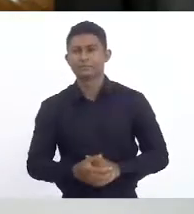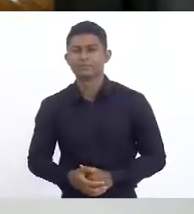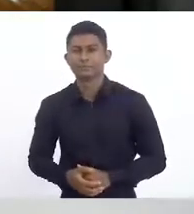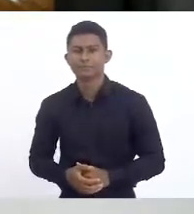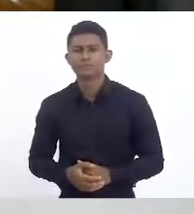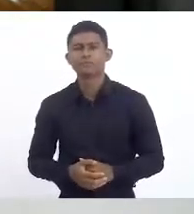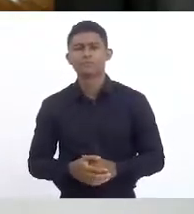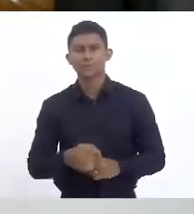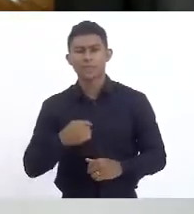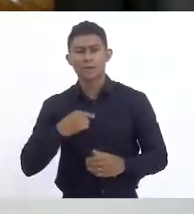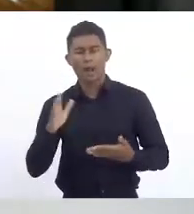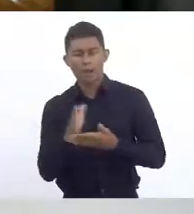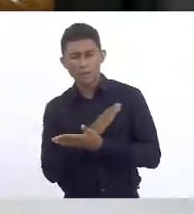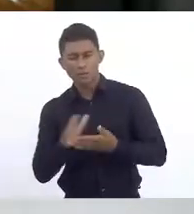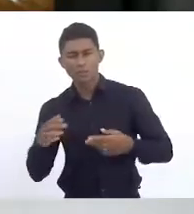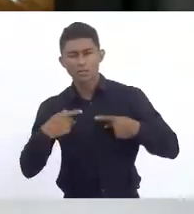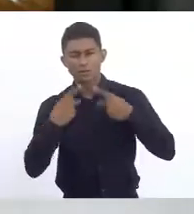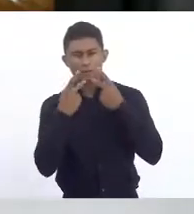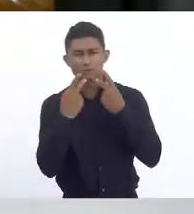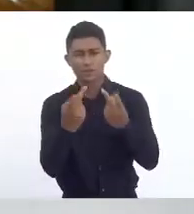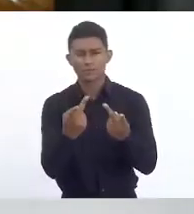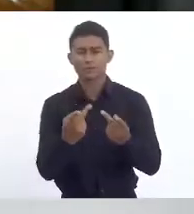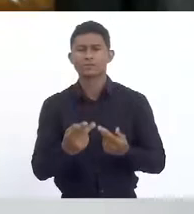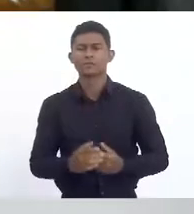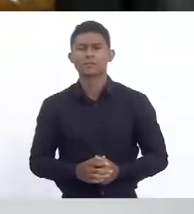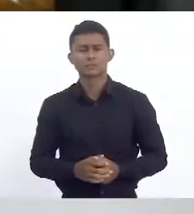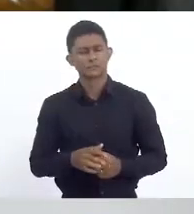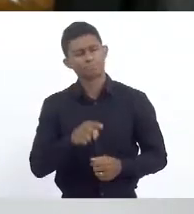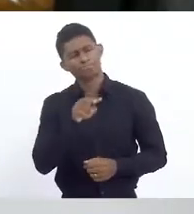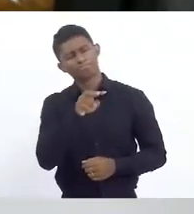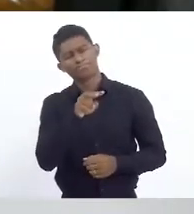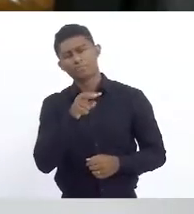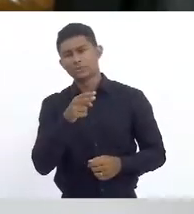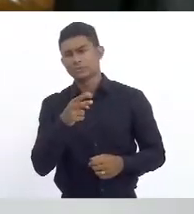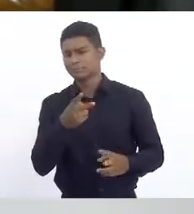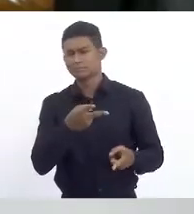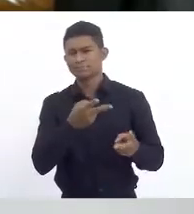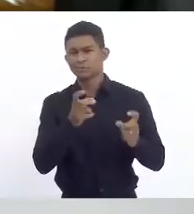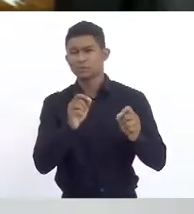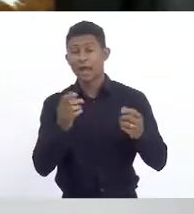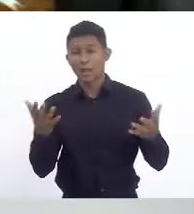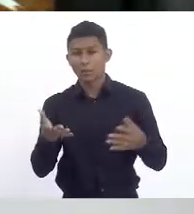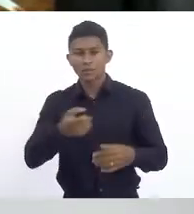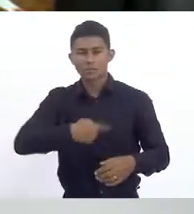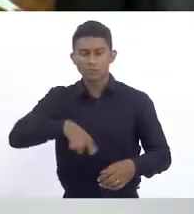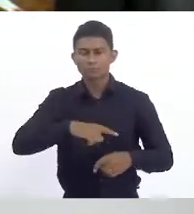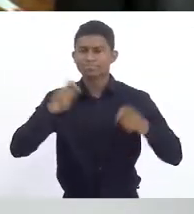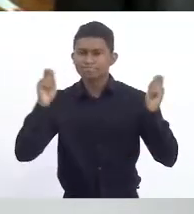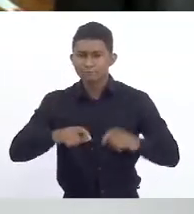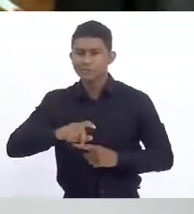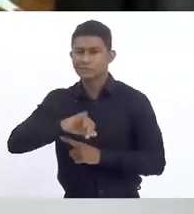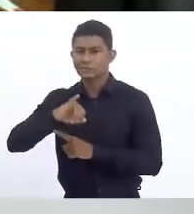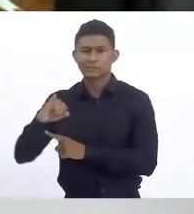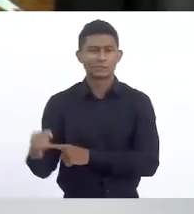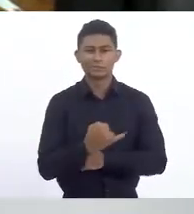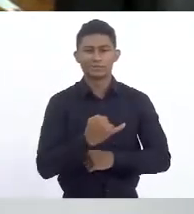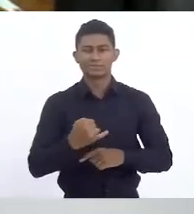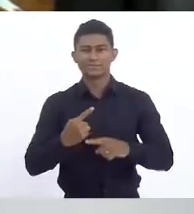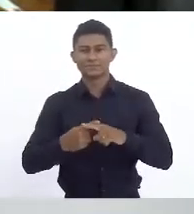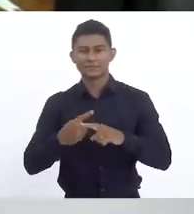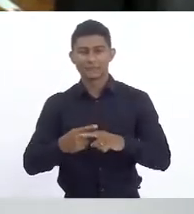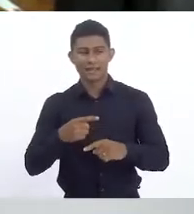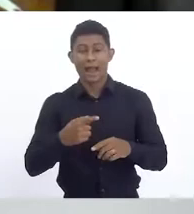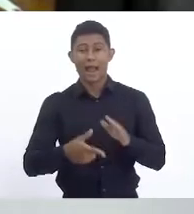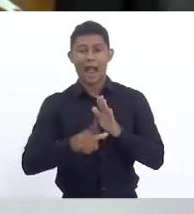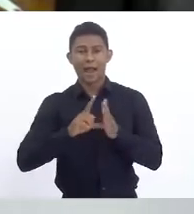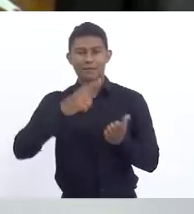aqui algumas coisas. Quer dizer, me parece que a gente tem aí uma oportunidade, exatamente por causa do acordo de recuperação